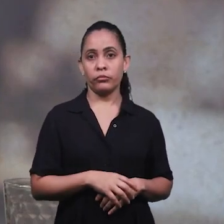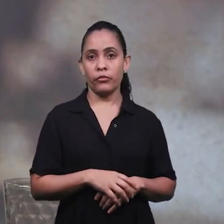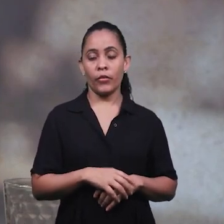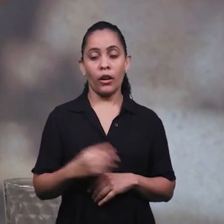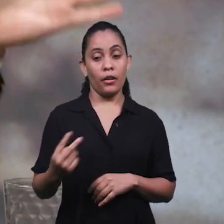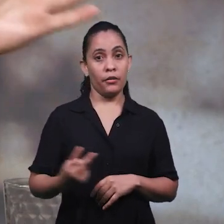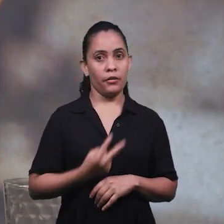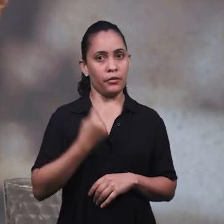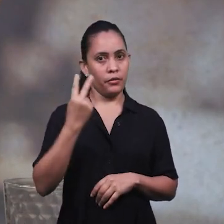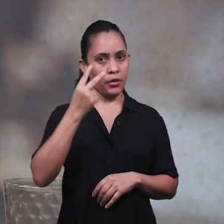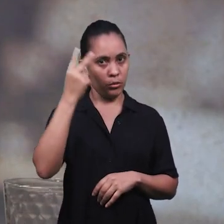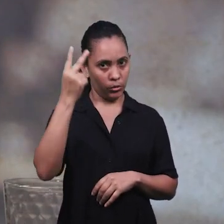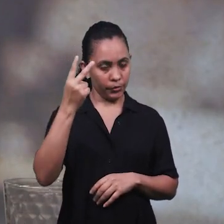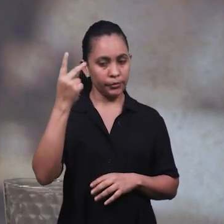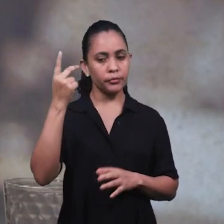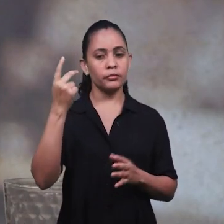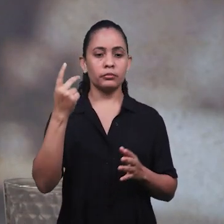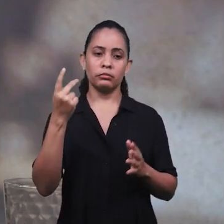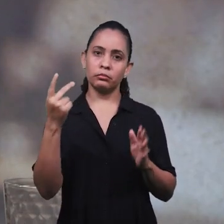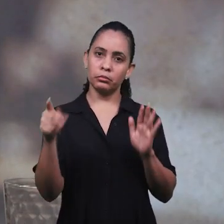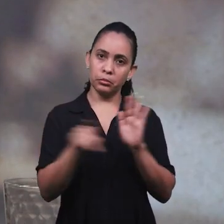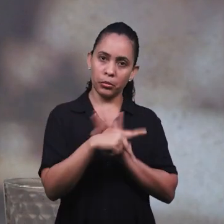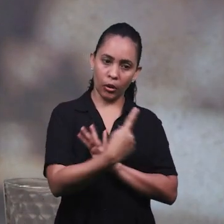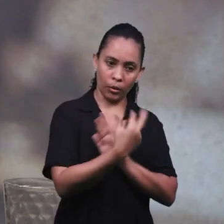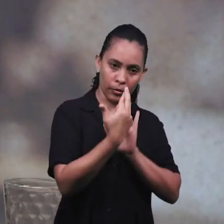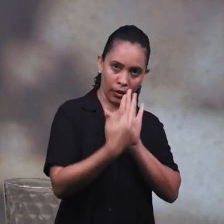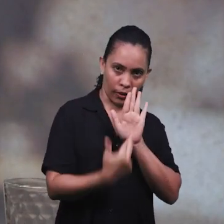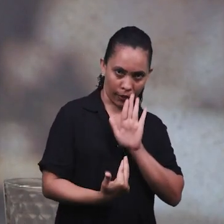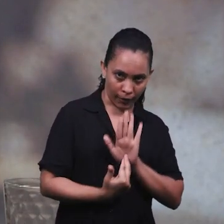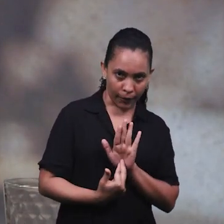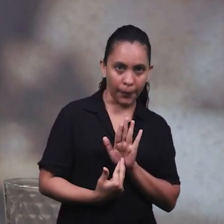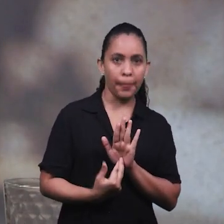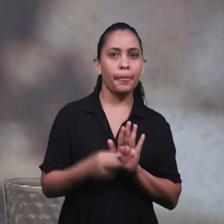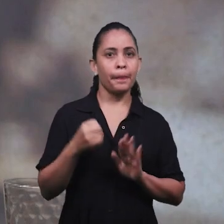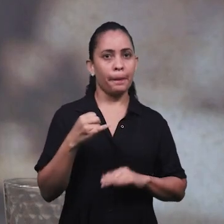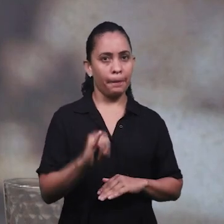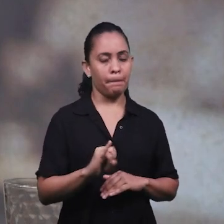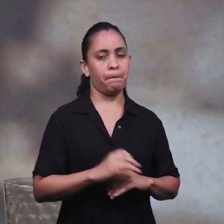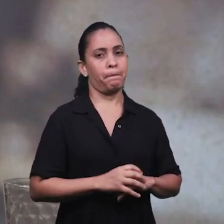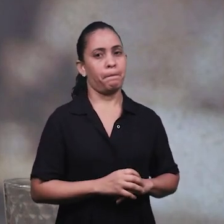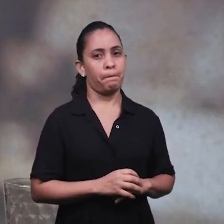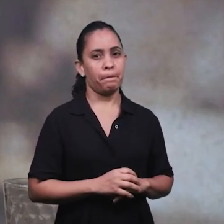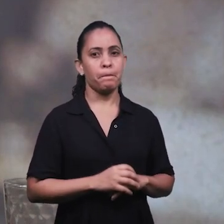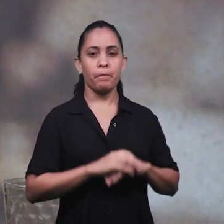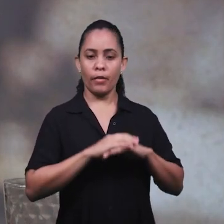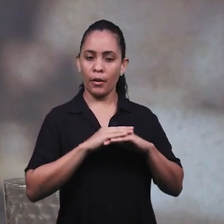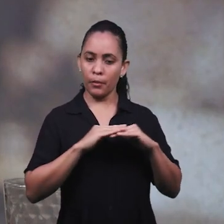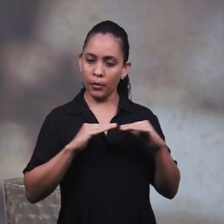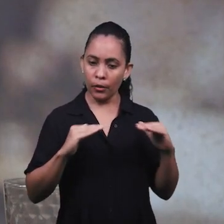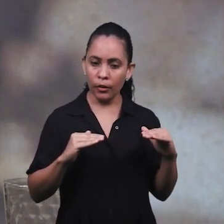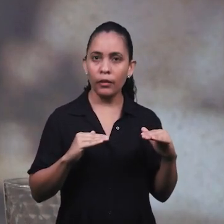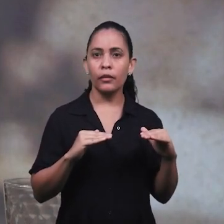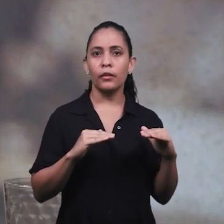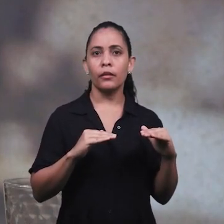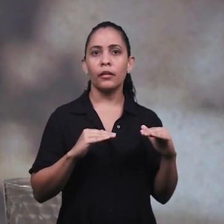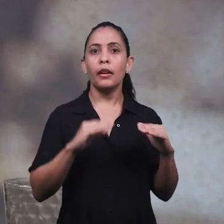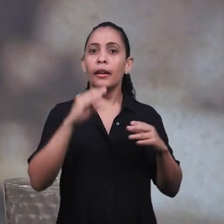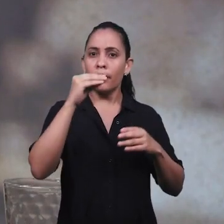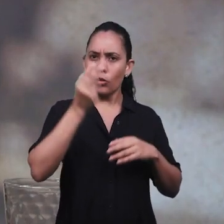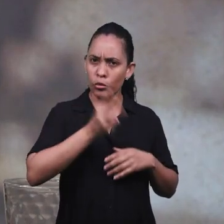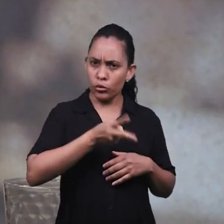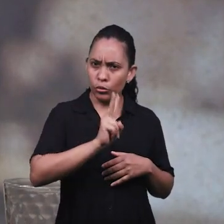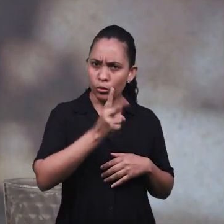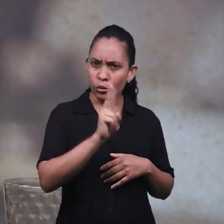valor indicado do regimento interno. Havendo uma prática reiterada disso, ou ele mantendo essa substância que